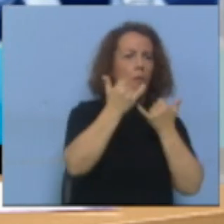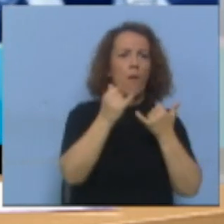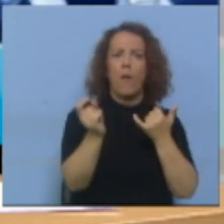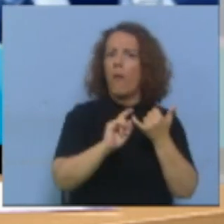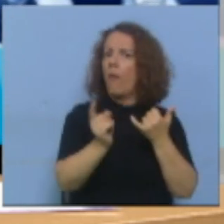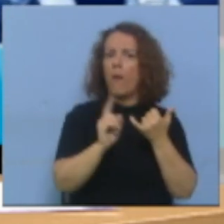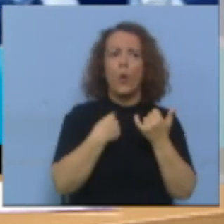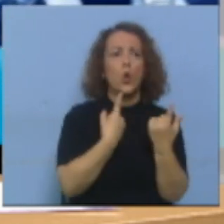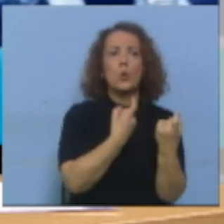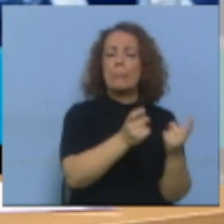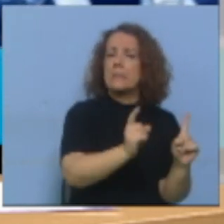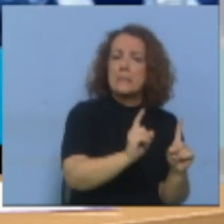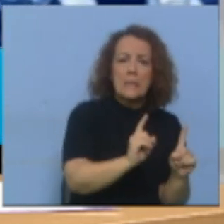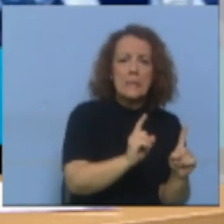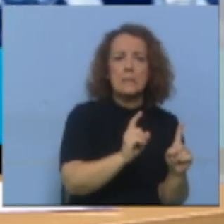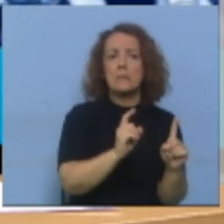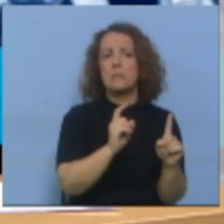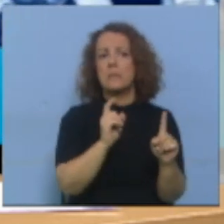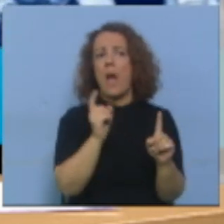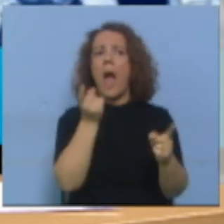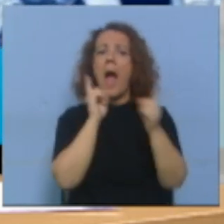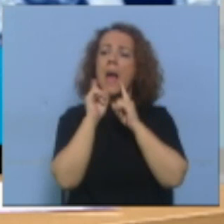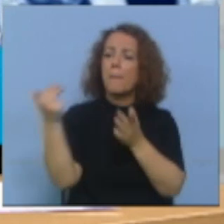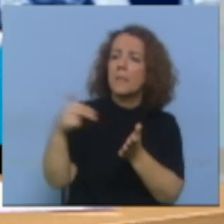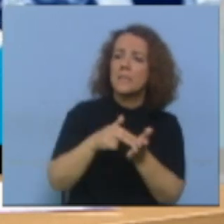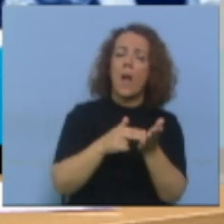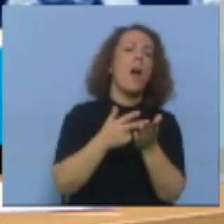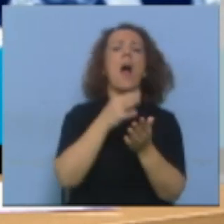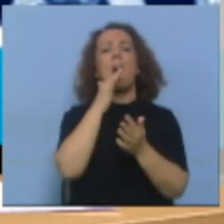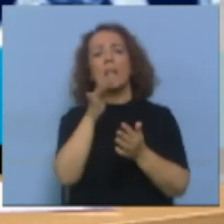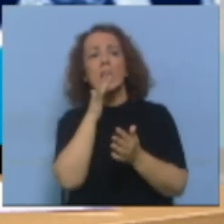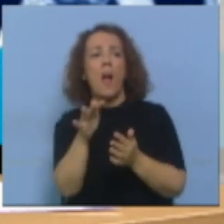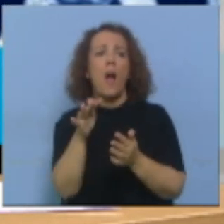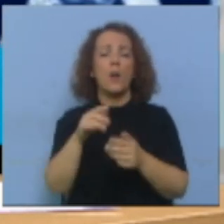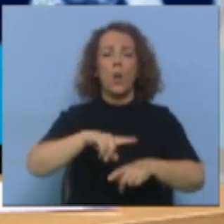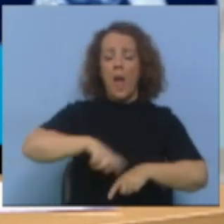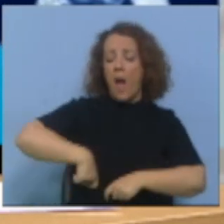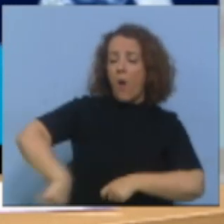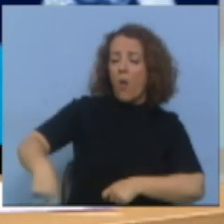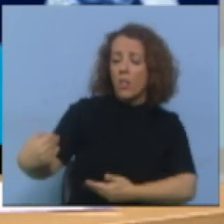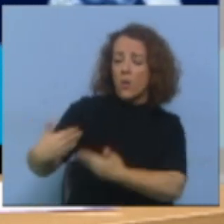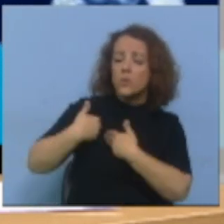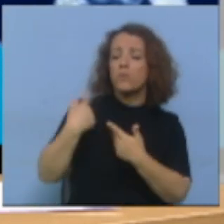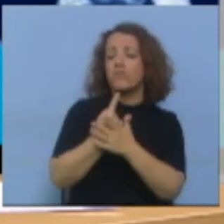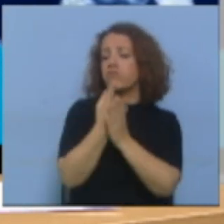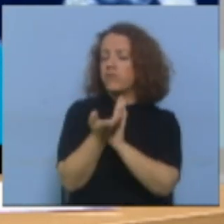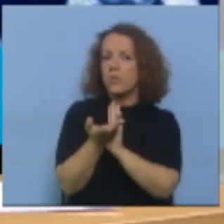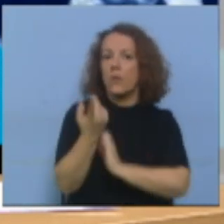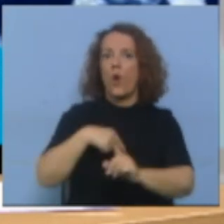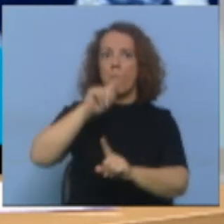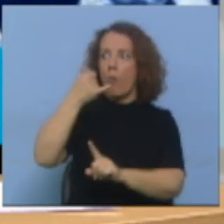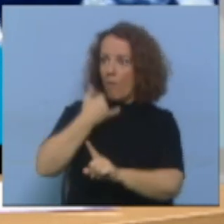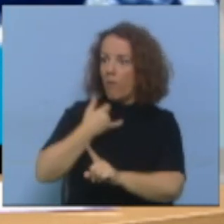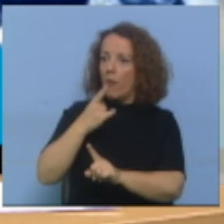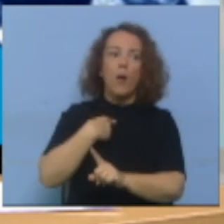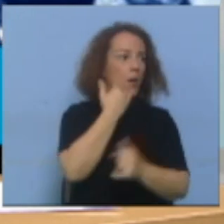já não vamos precisar de animadores, já não vamos precisar de cantores, nem de acólitos e por aí adiante. Passado uma hora estava a ligar e dizer: